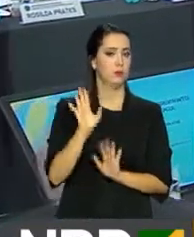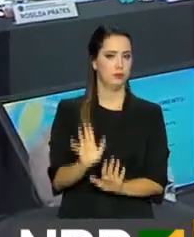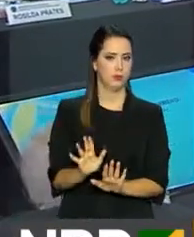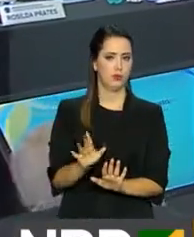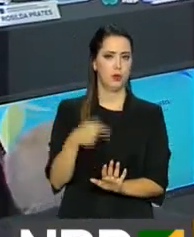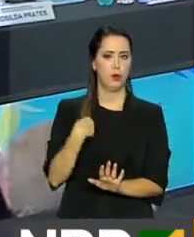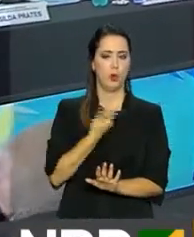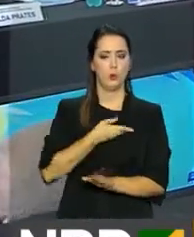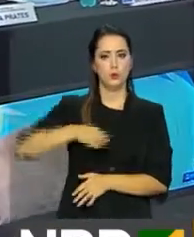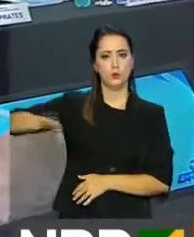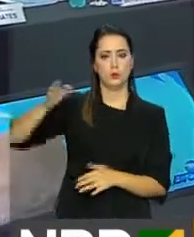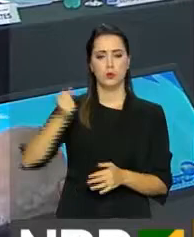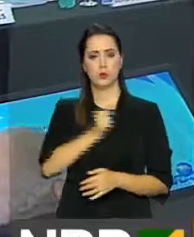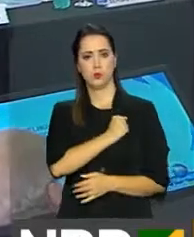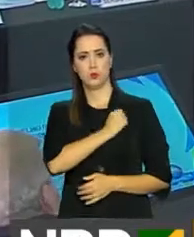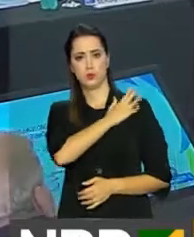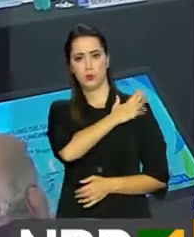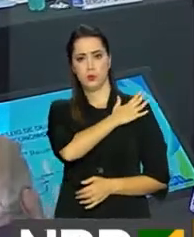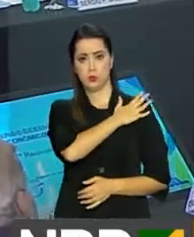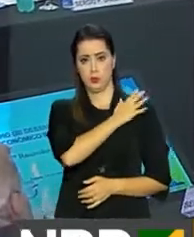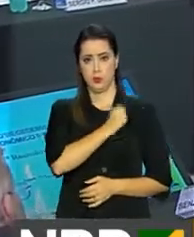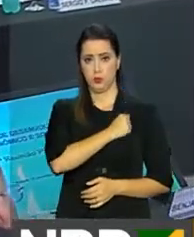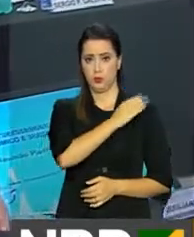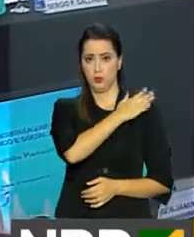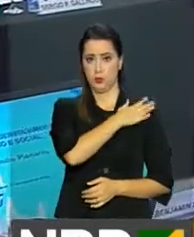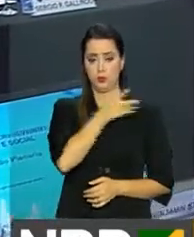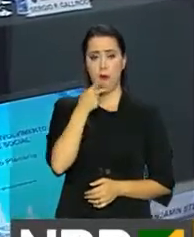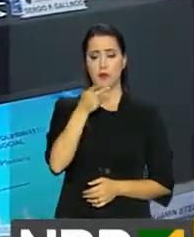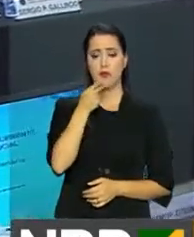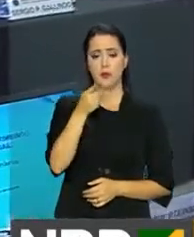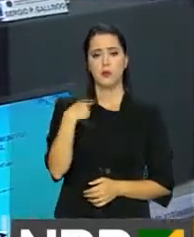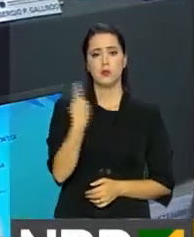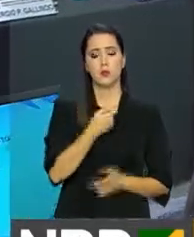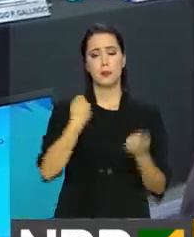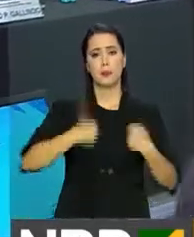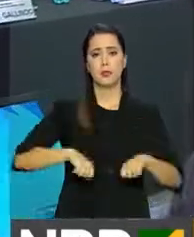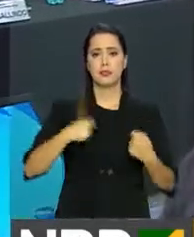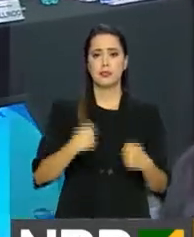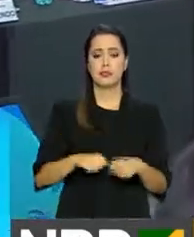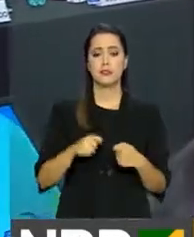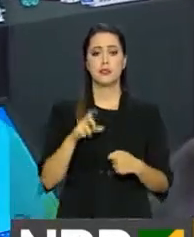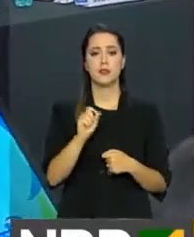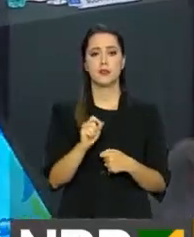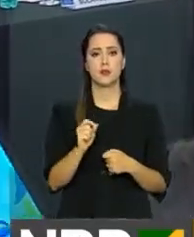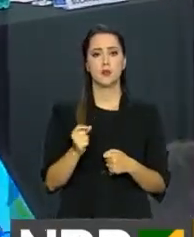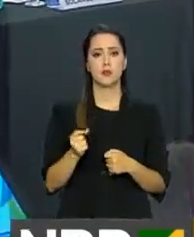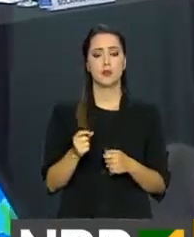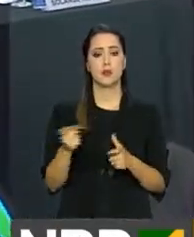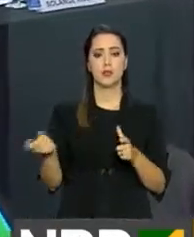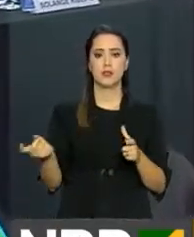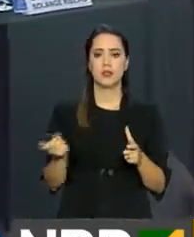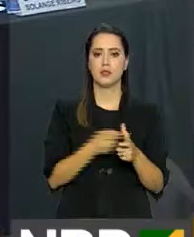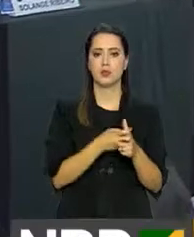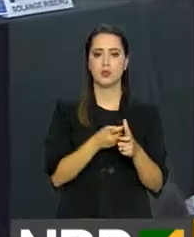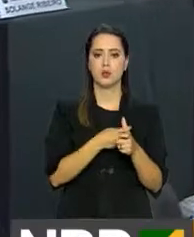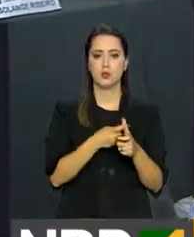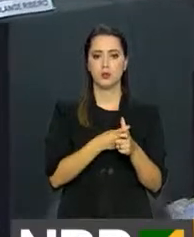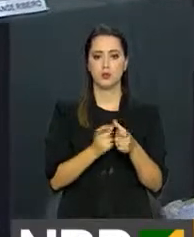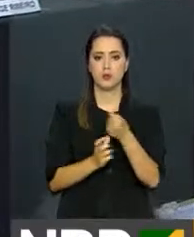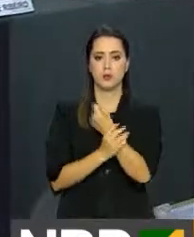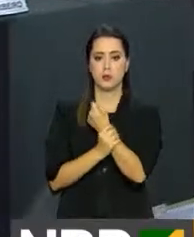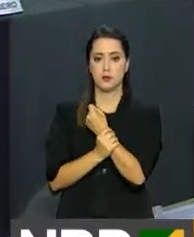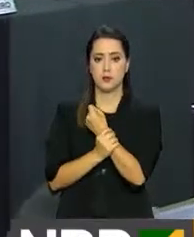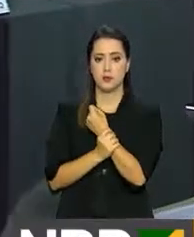interventor fez uma declaração dizendo que nesse estava que a atividade o passivo da segurança